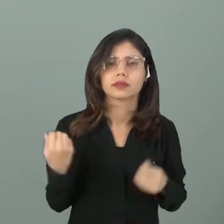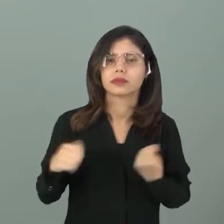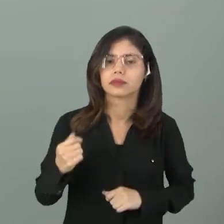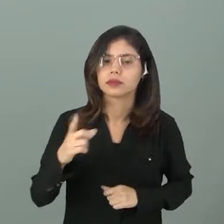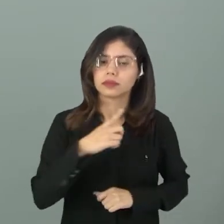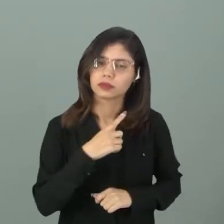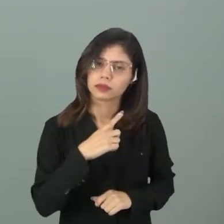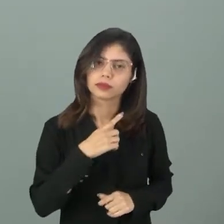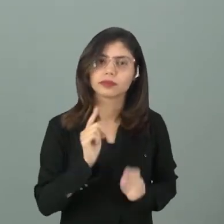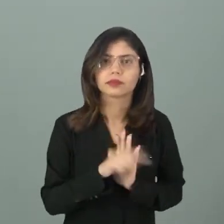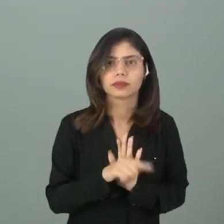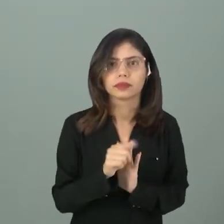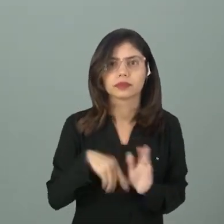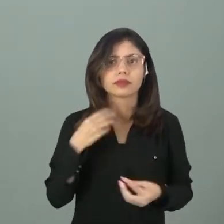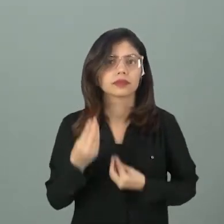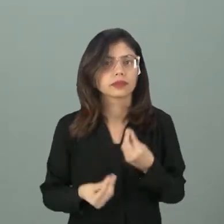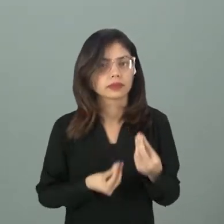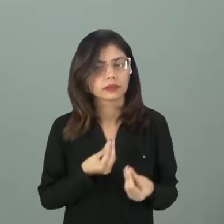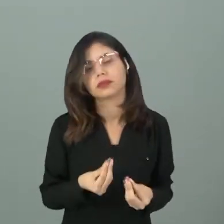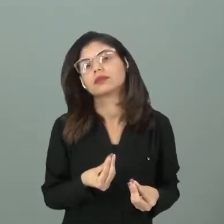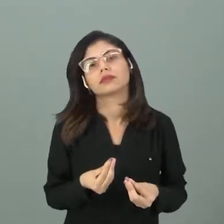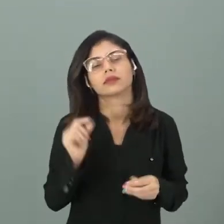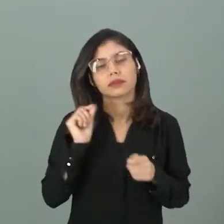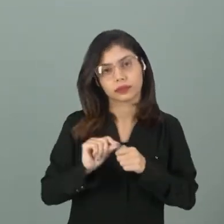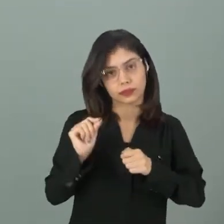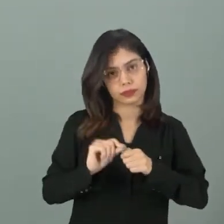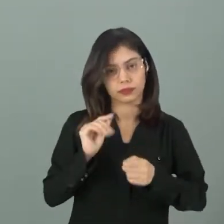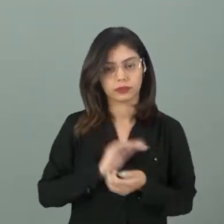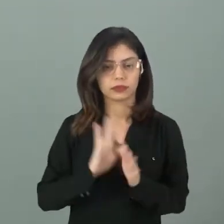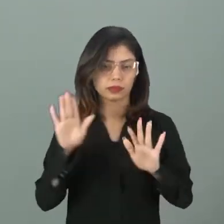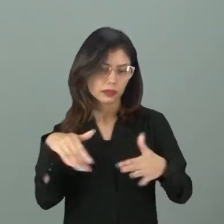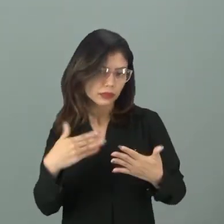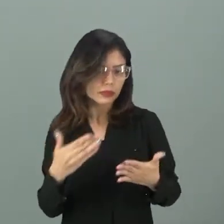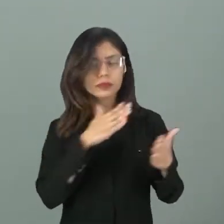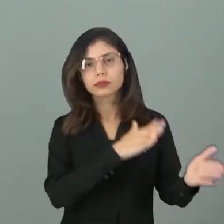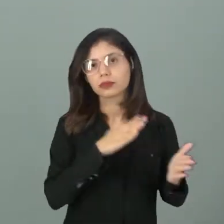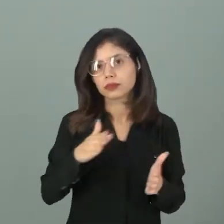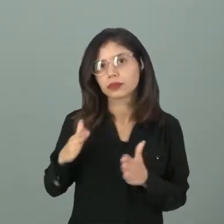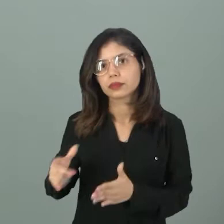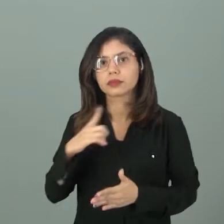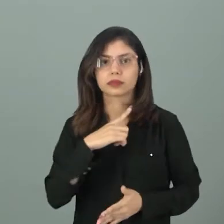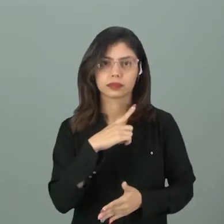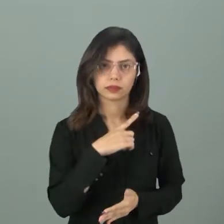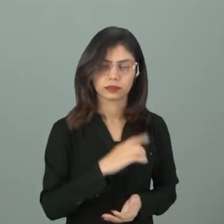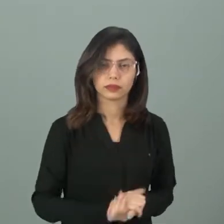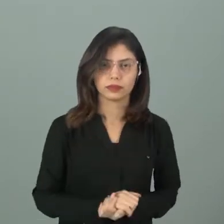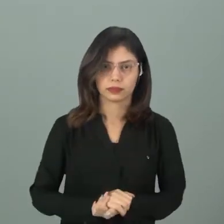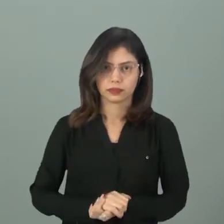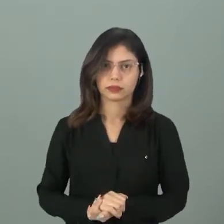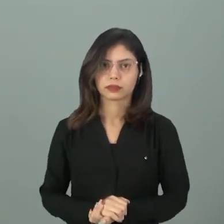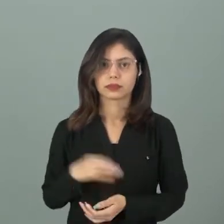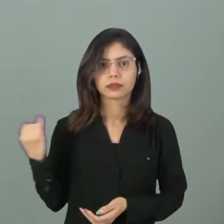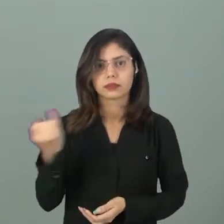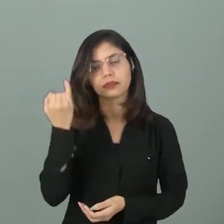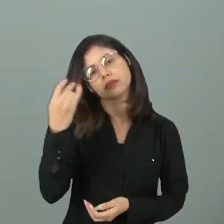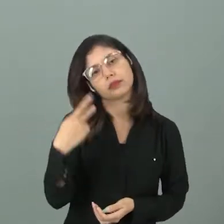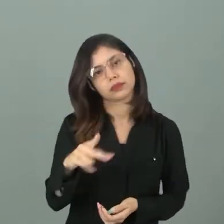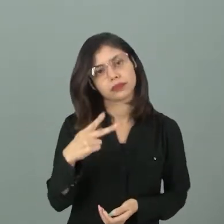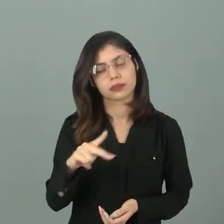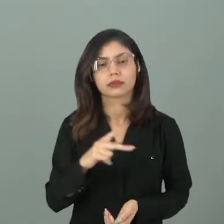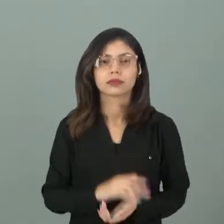ter nesse gênero, como ele é constituído, quais são as partes que o compõem e a importância